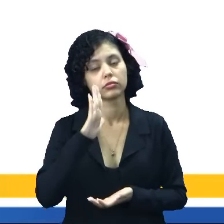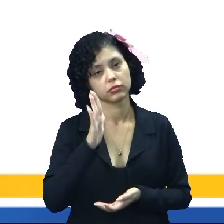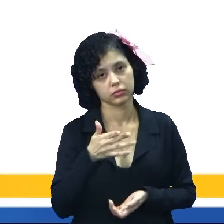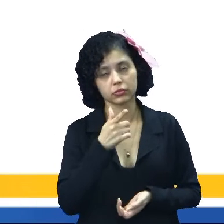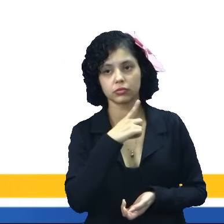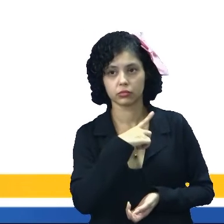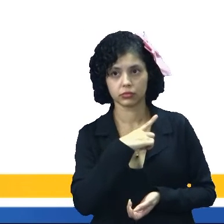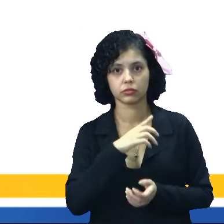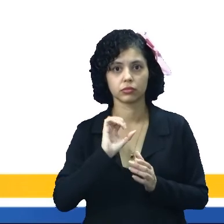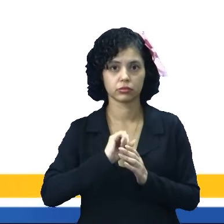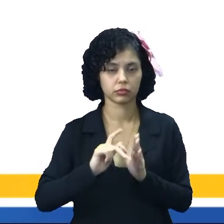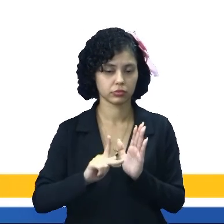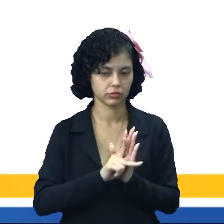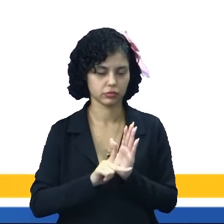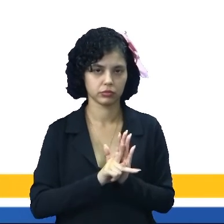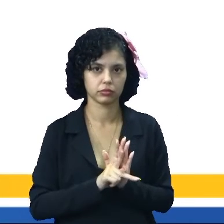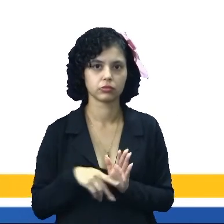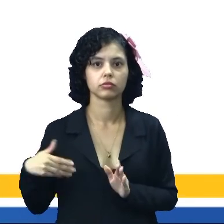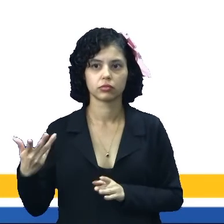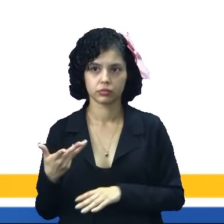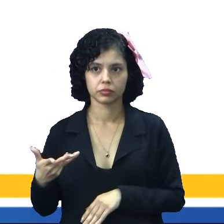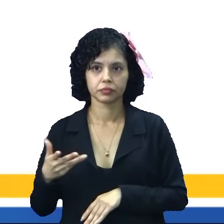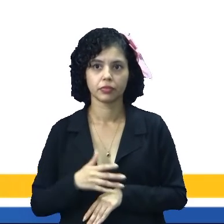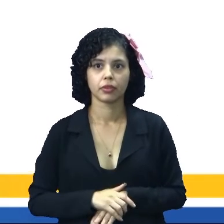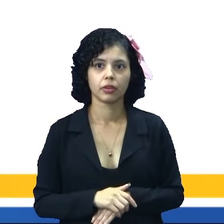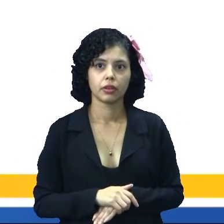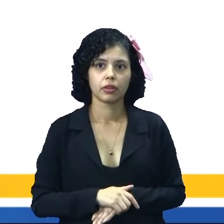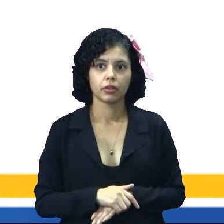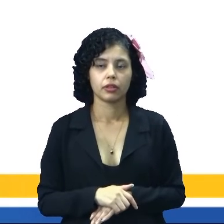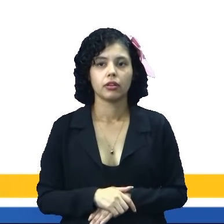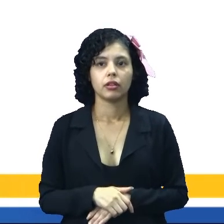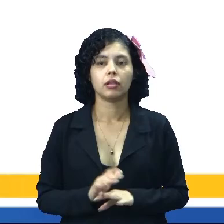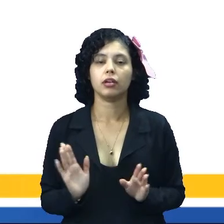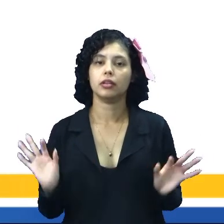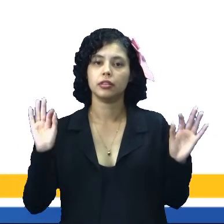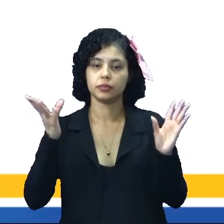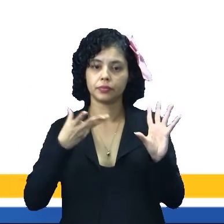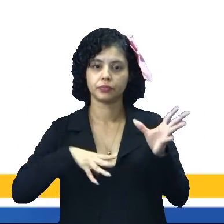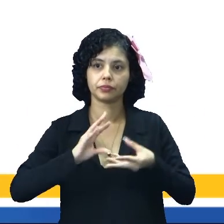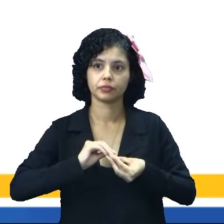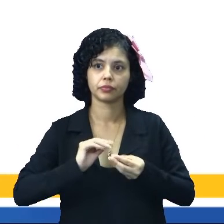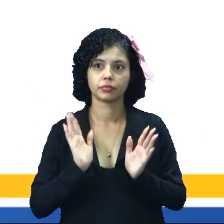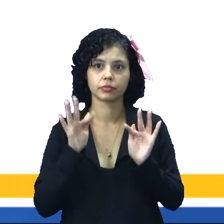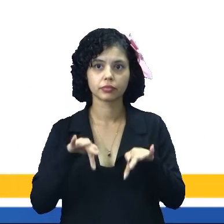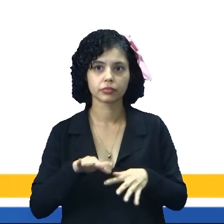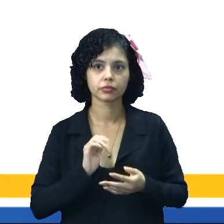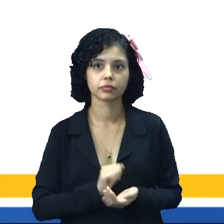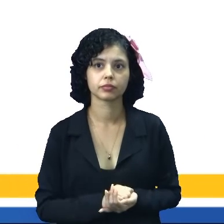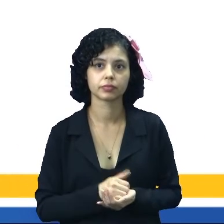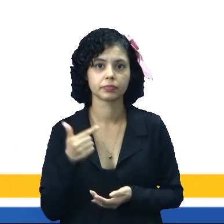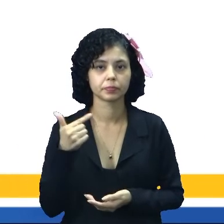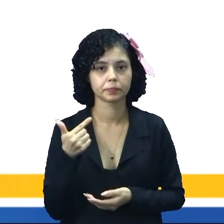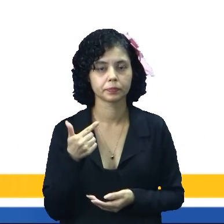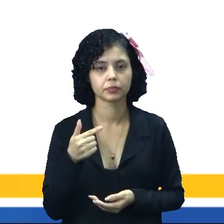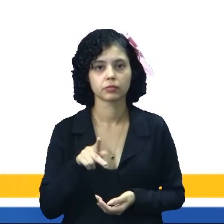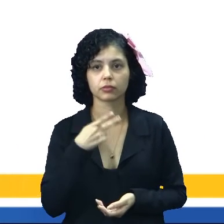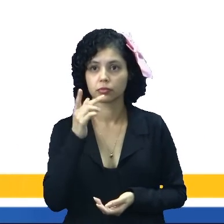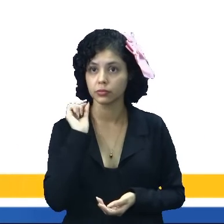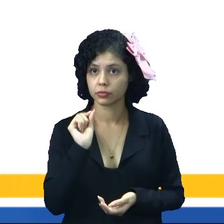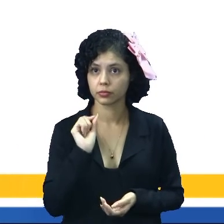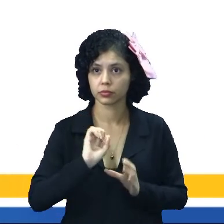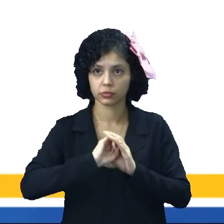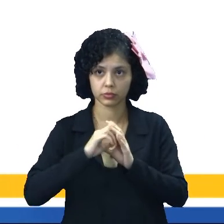de magnésia tem um caráter básico. E aí, para a gente fechar, nossa segunda questão diz o seguinte: com relação